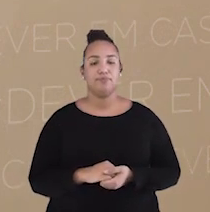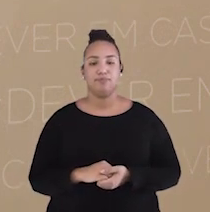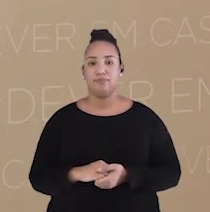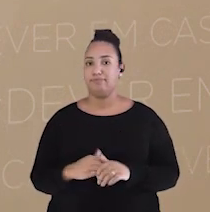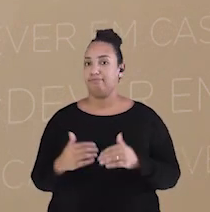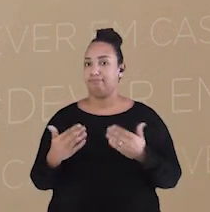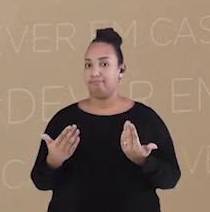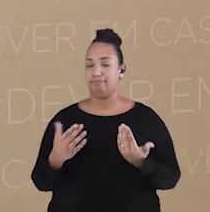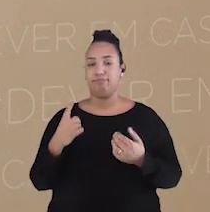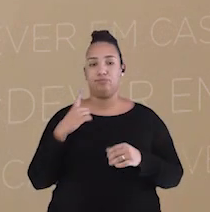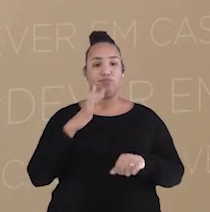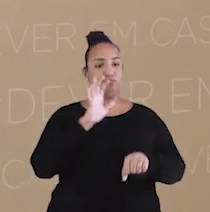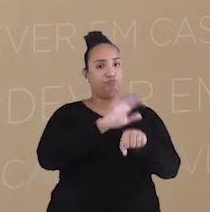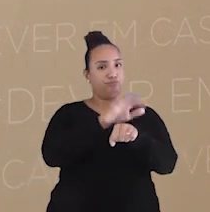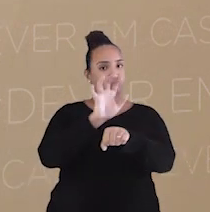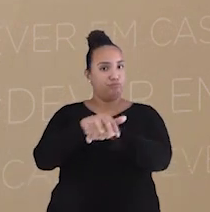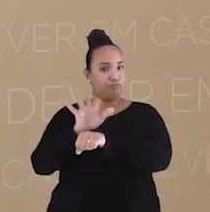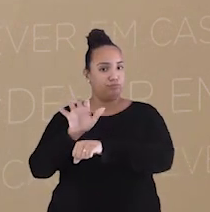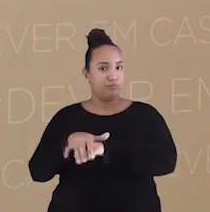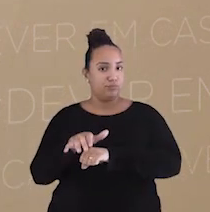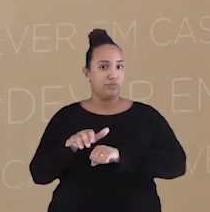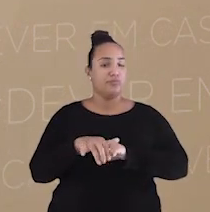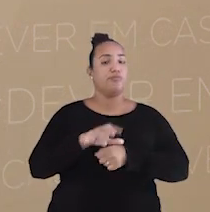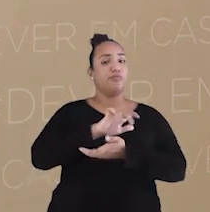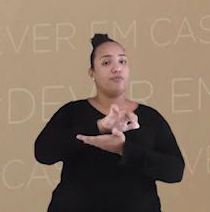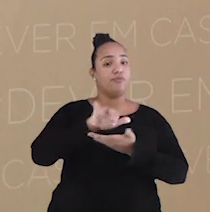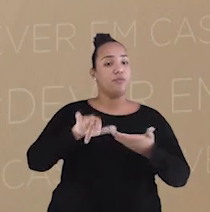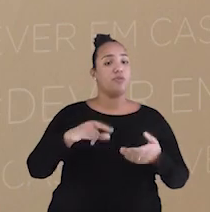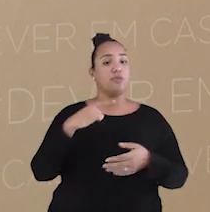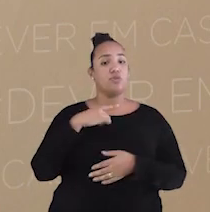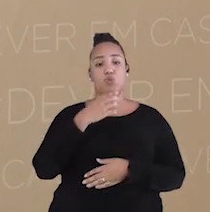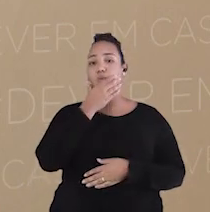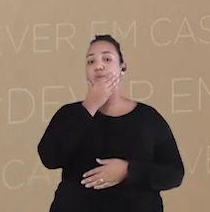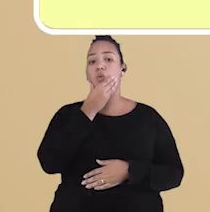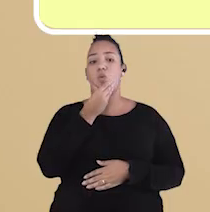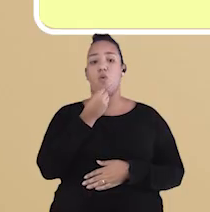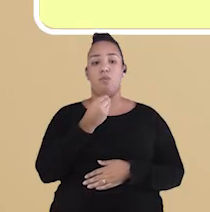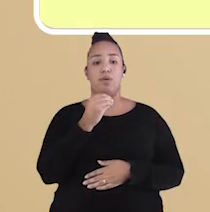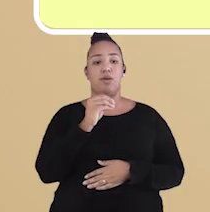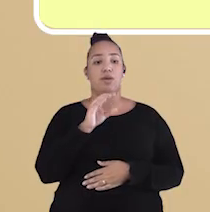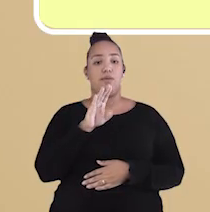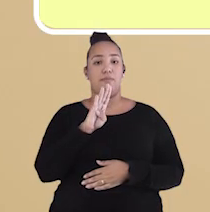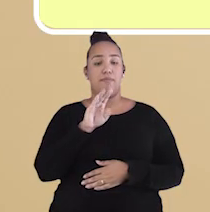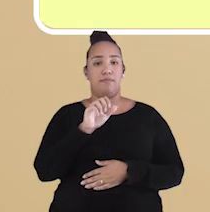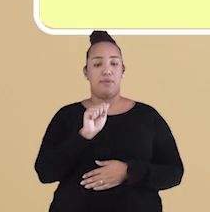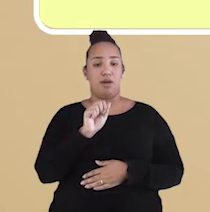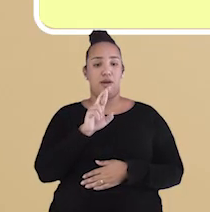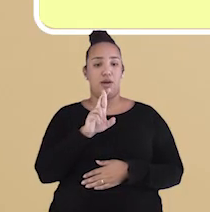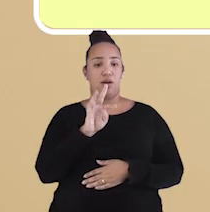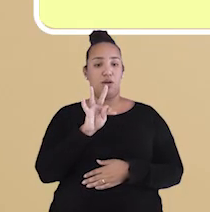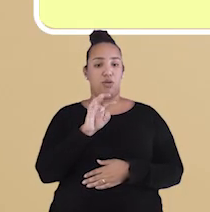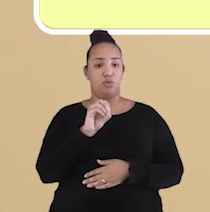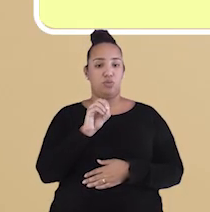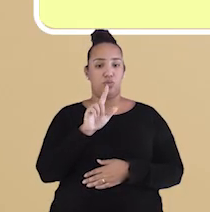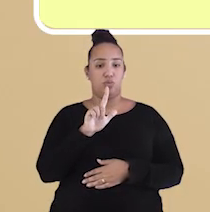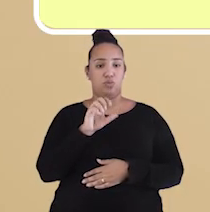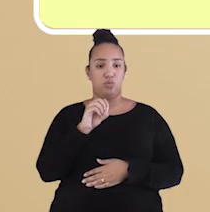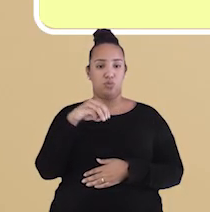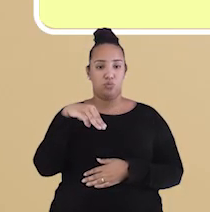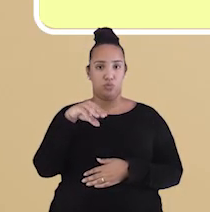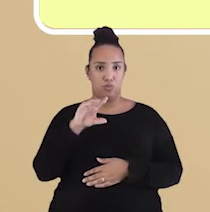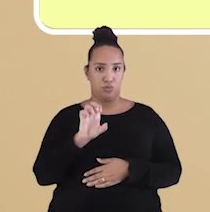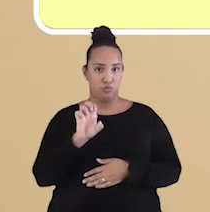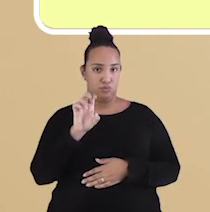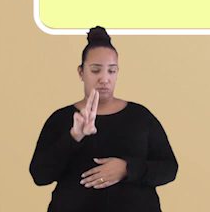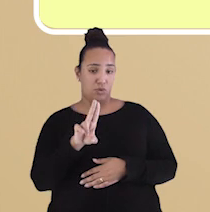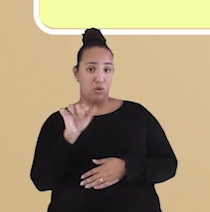os colonizadores e aventureiros estava Bartolomeu de Las Casas. Na segunda vez em que esteve no continente, passou